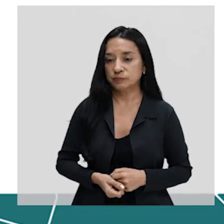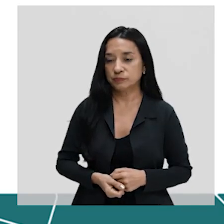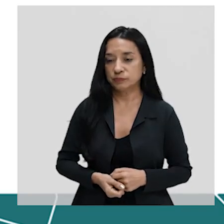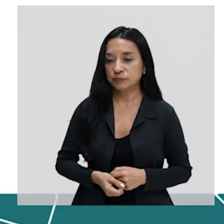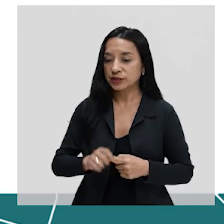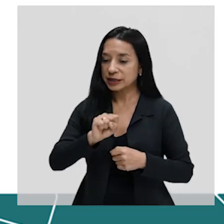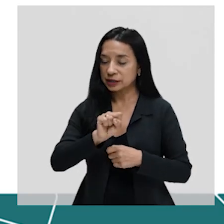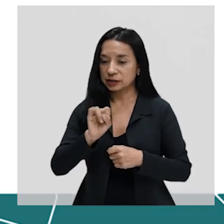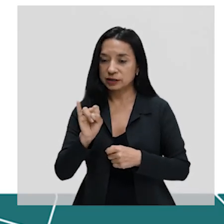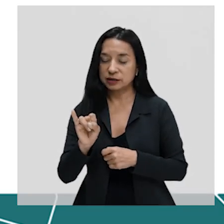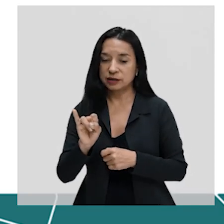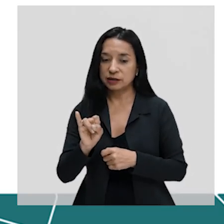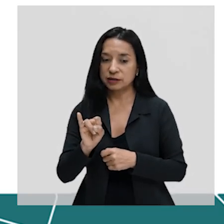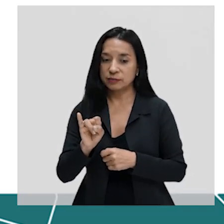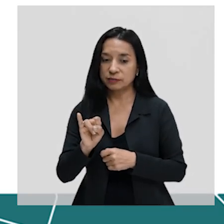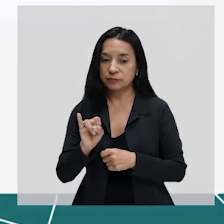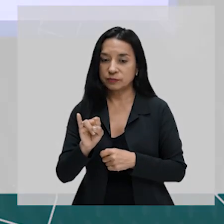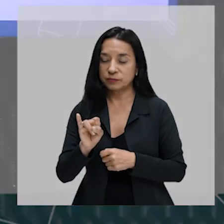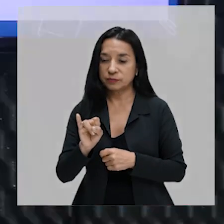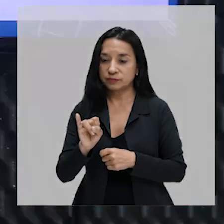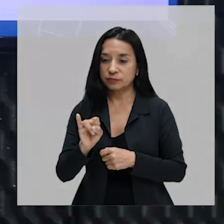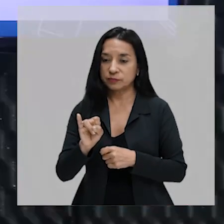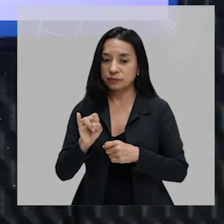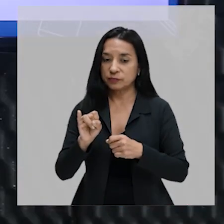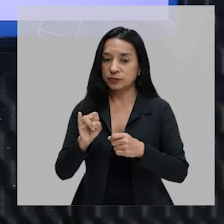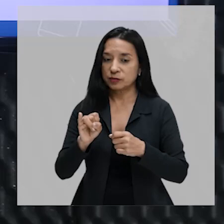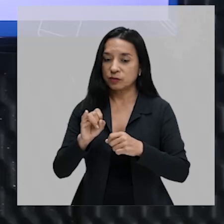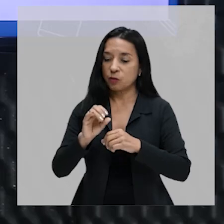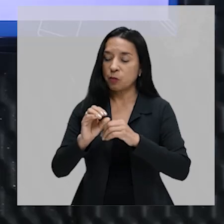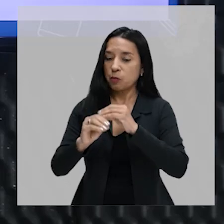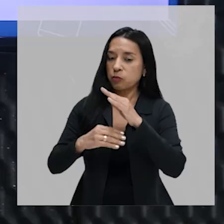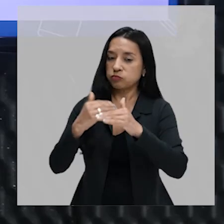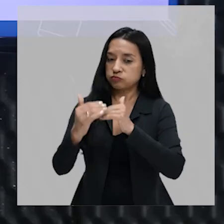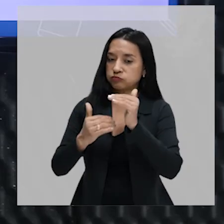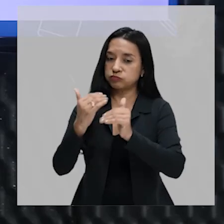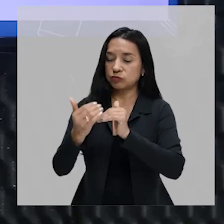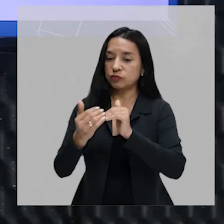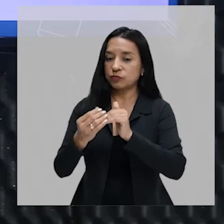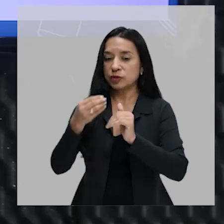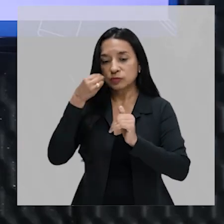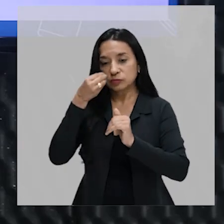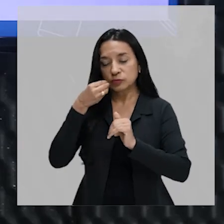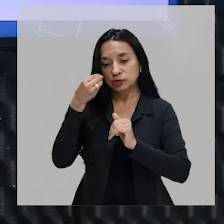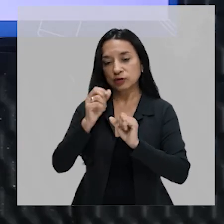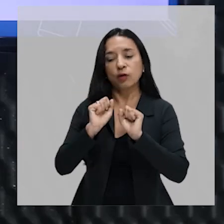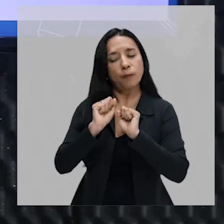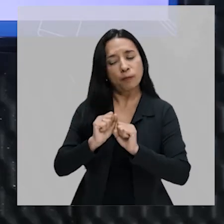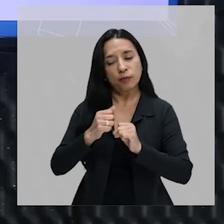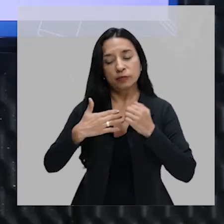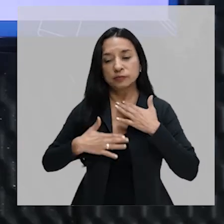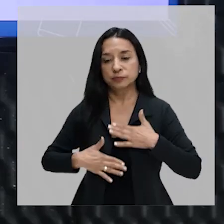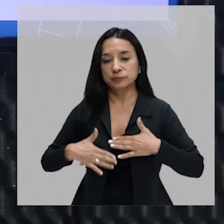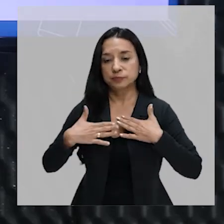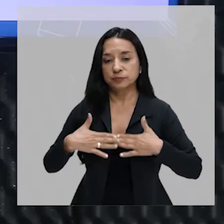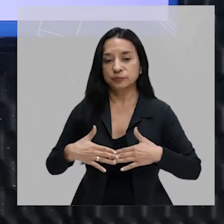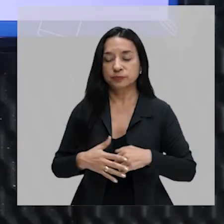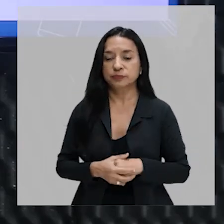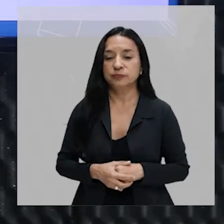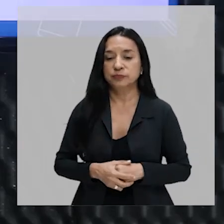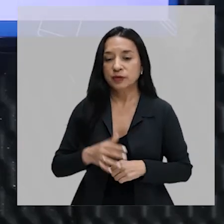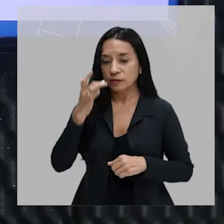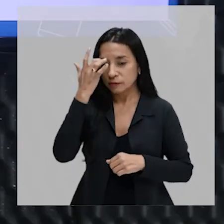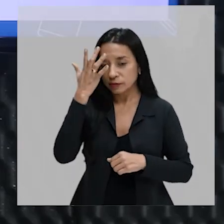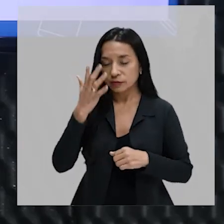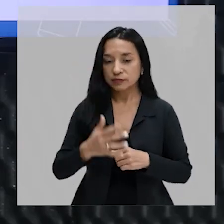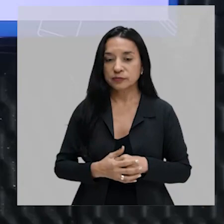incomodar-se com a elaboração dos testes. Pode ficar tranquilo, tá bom? Fácil,